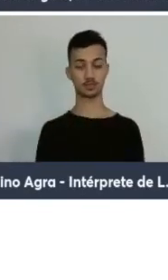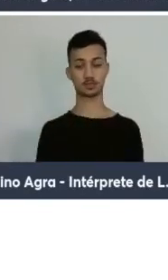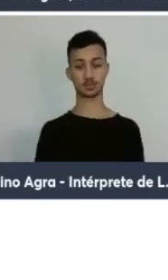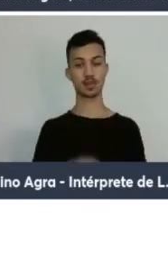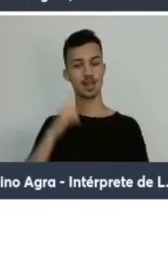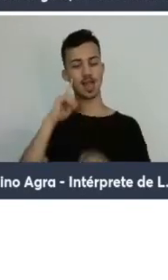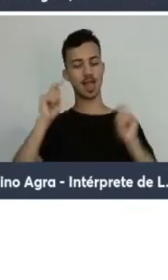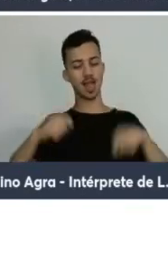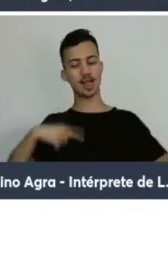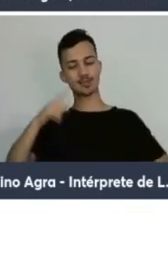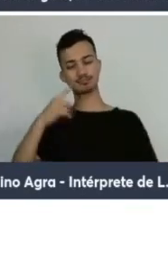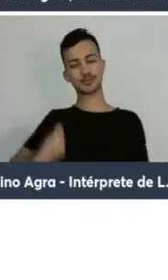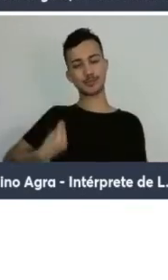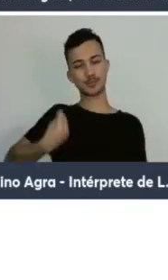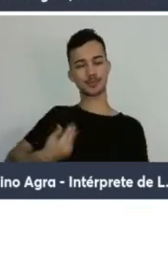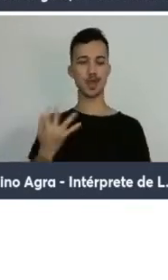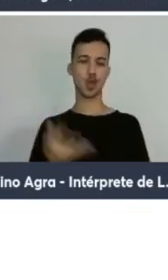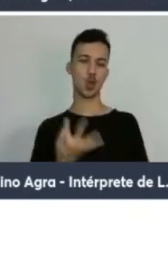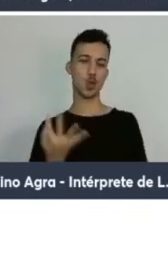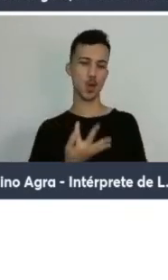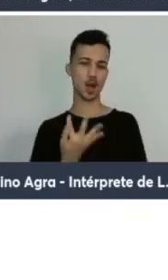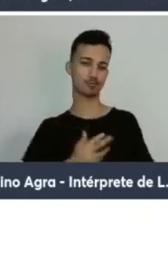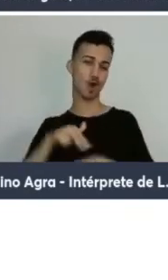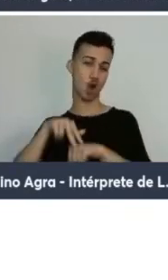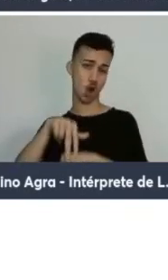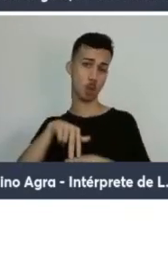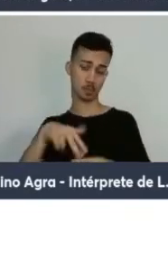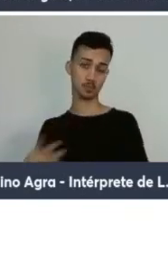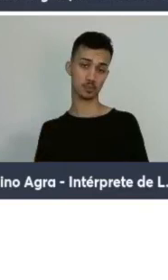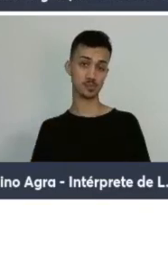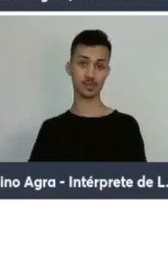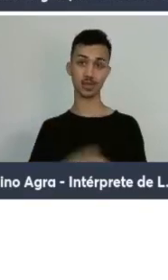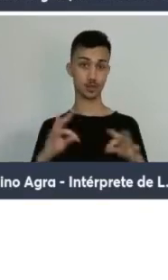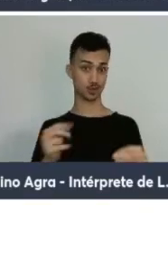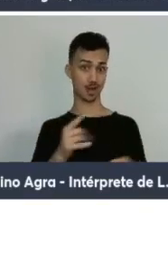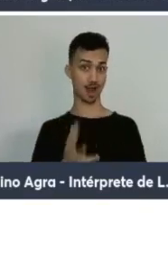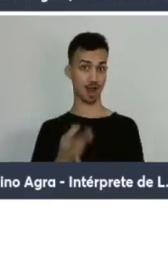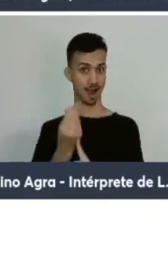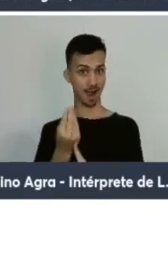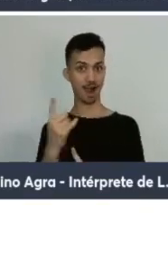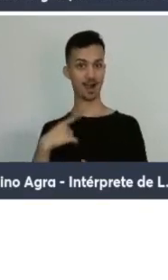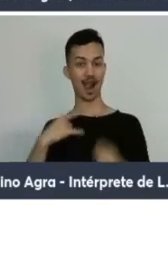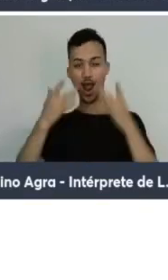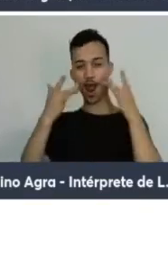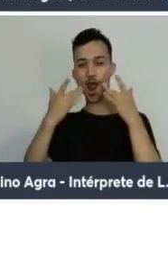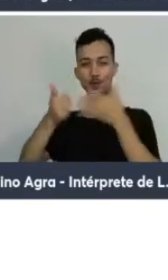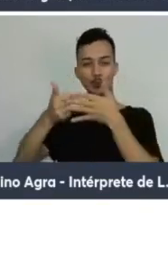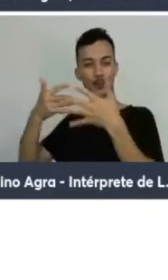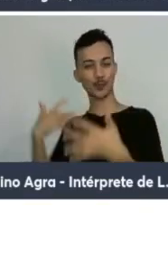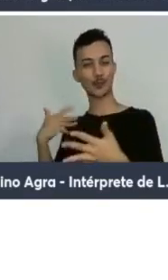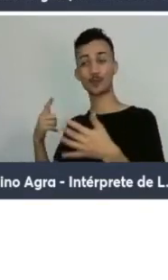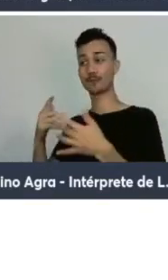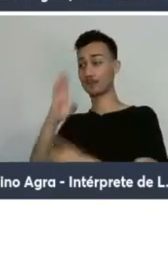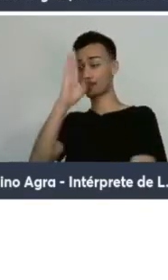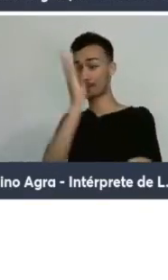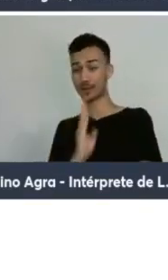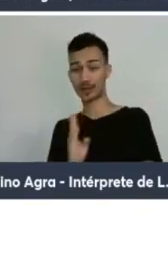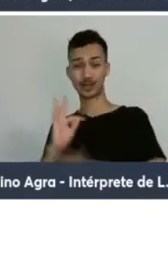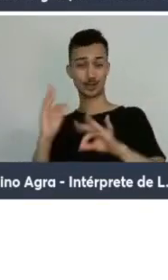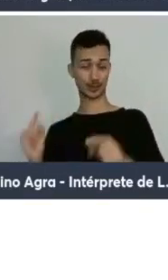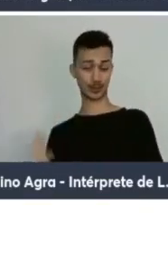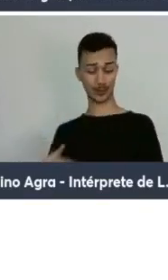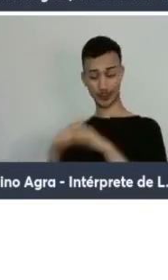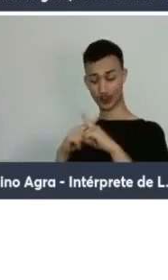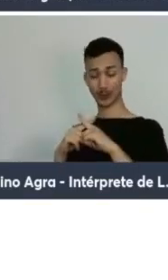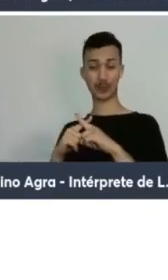pulsar tanta vida, né? Não à toa que essa arte como Dizzy Croquettes emerge ali, naquele Brasil da repressão da